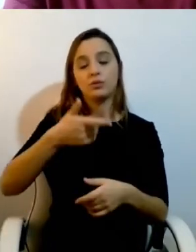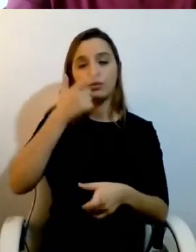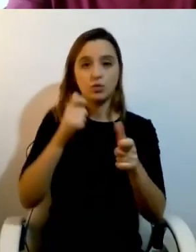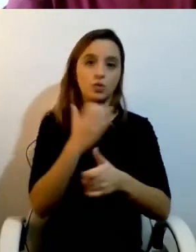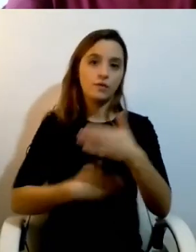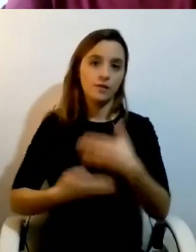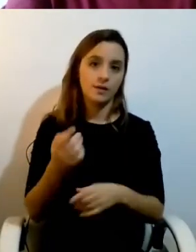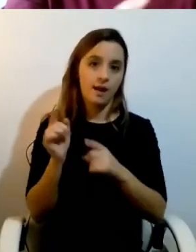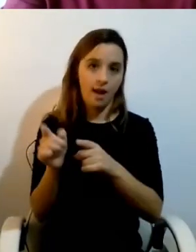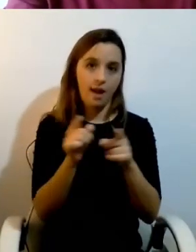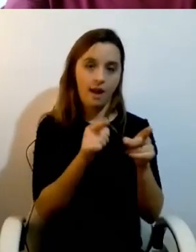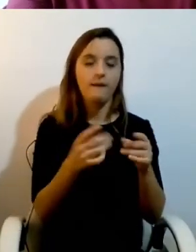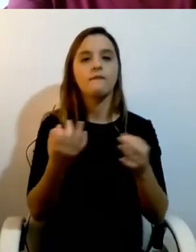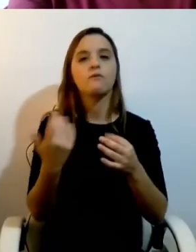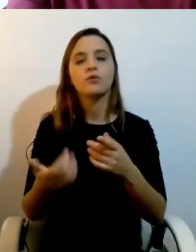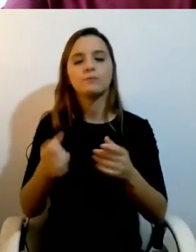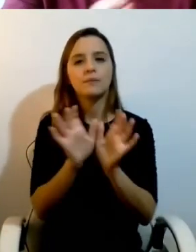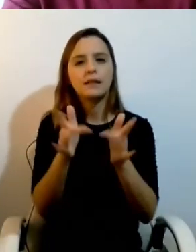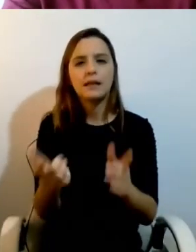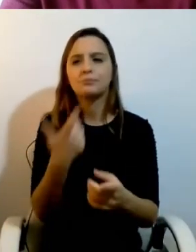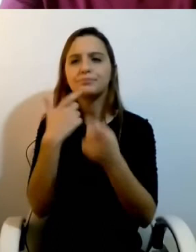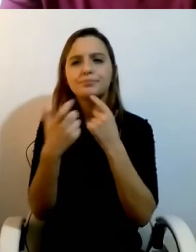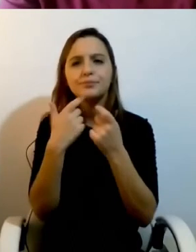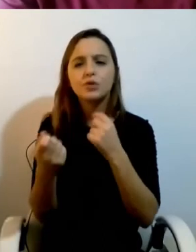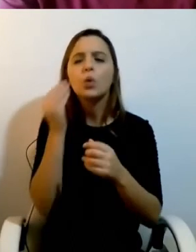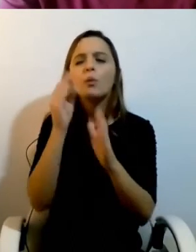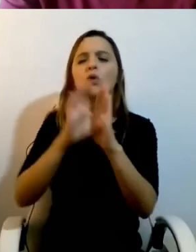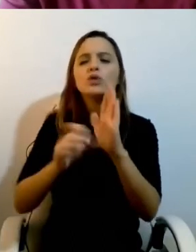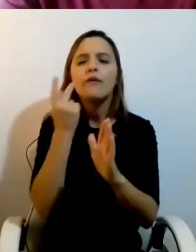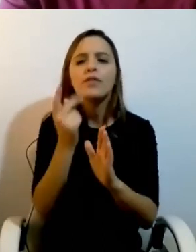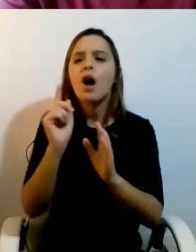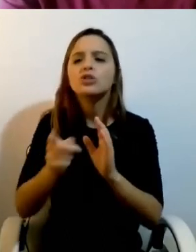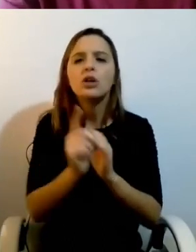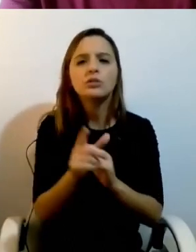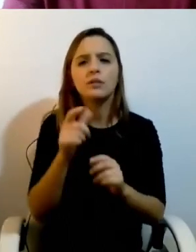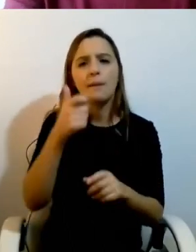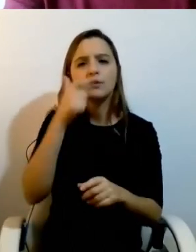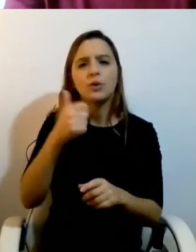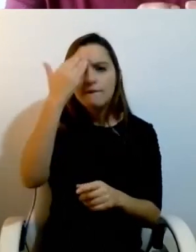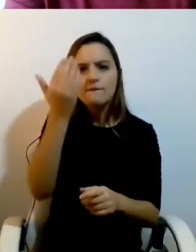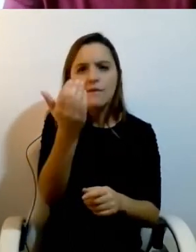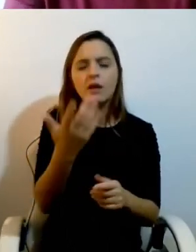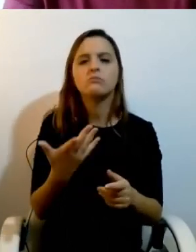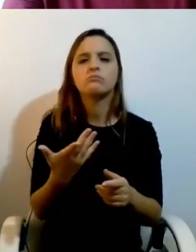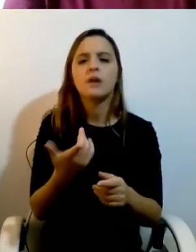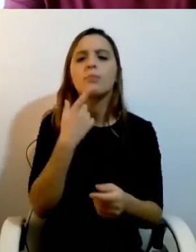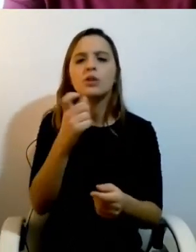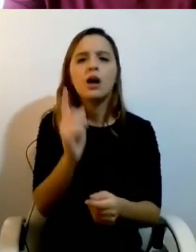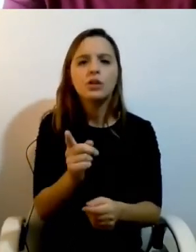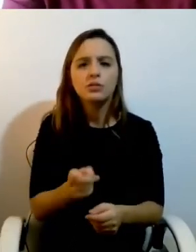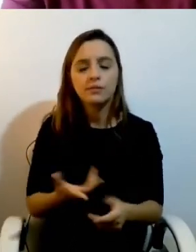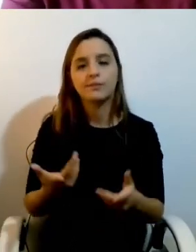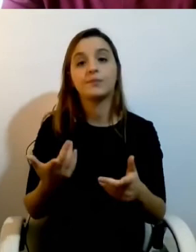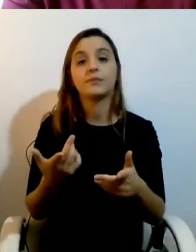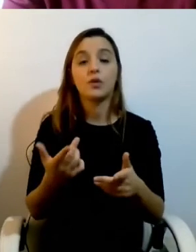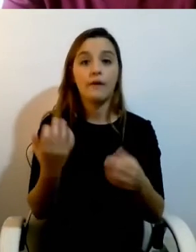com um inquérito online às condições de vida, um inquérito adaptado a pessoas com incapacidade cognitiva. O que nós vimos neste primeiro